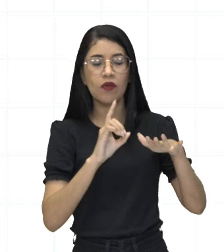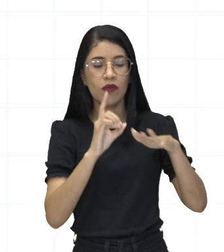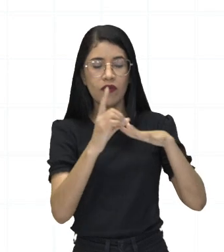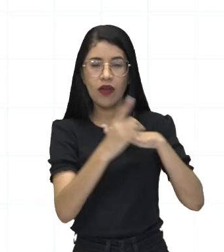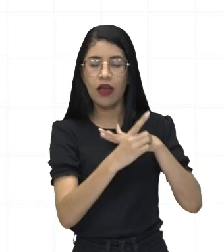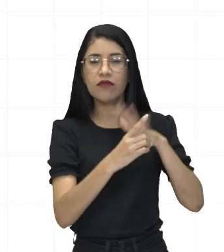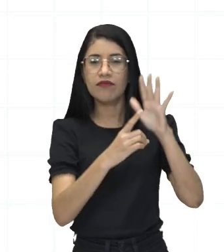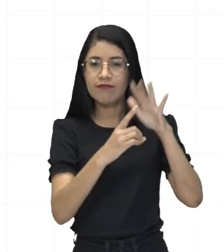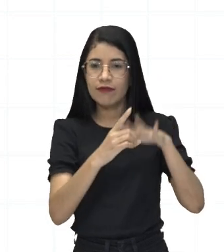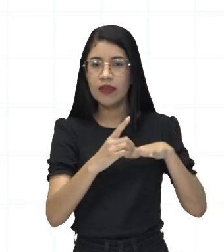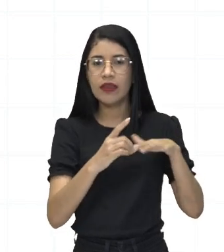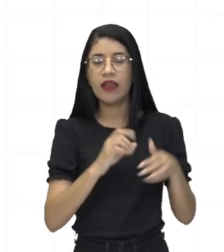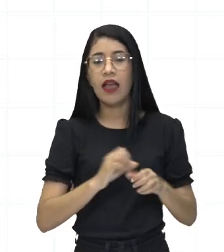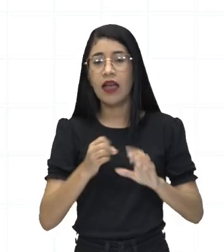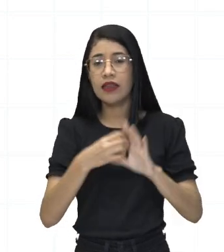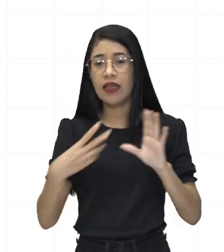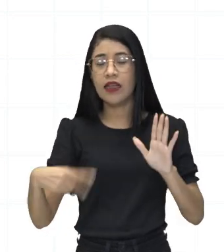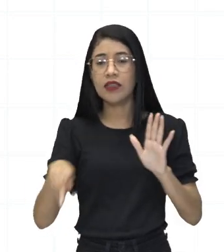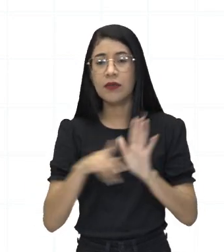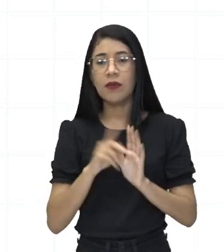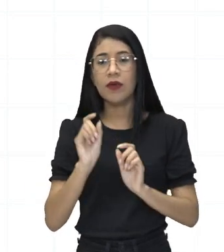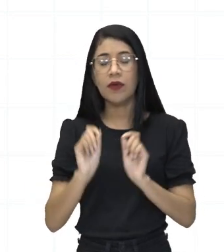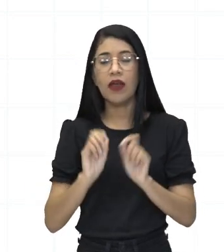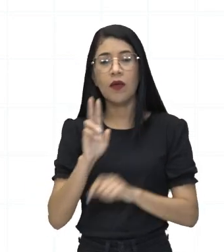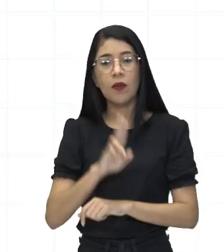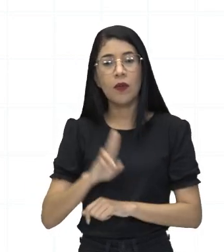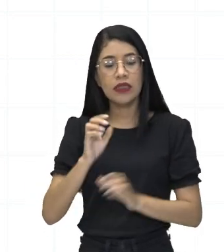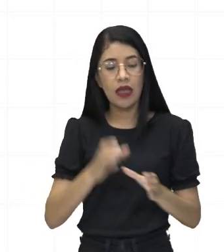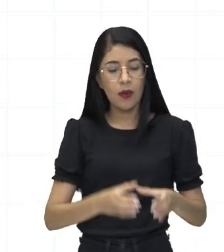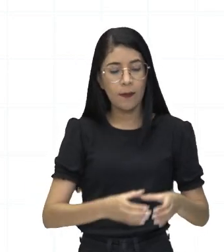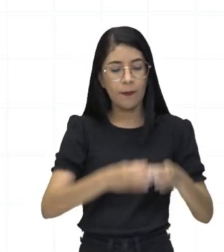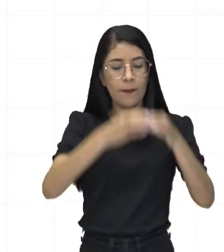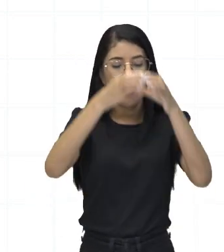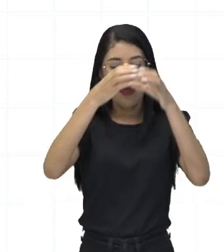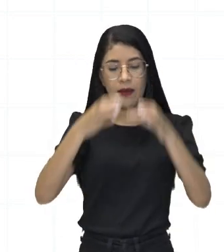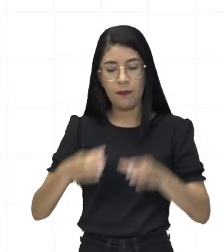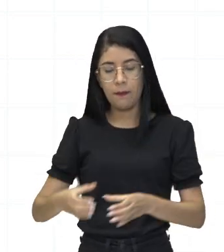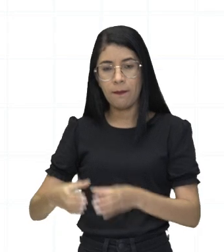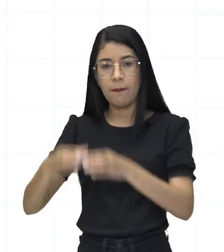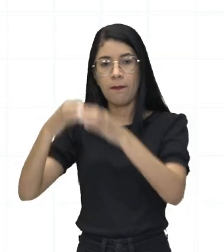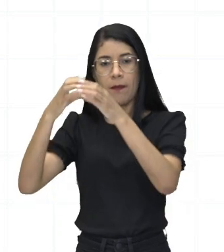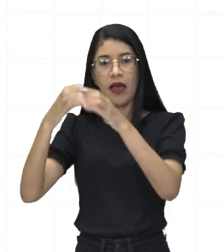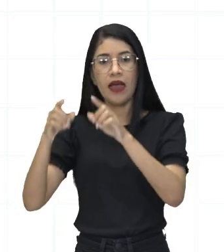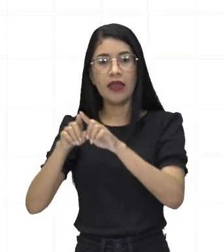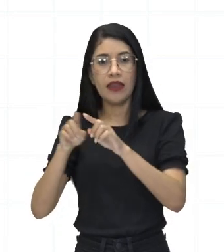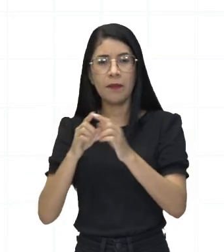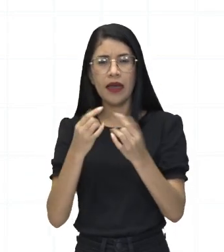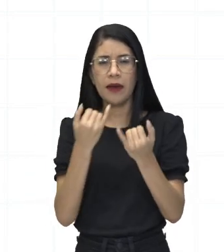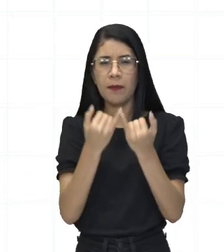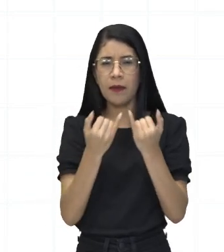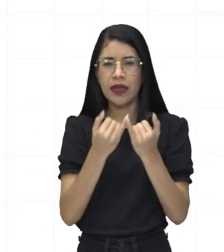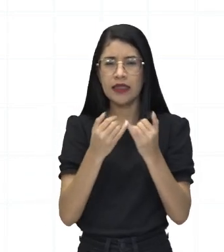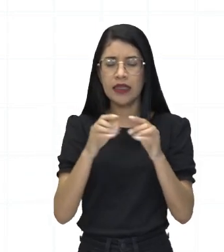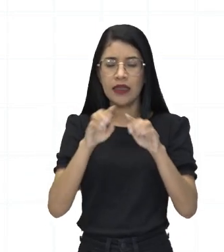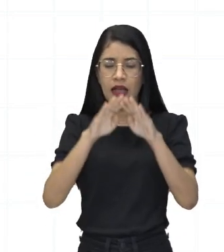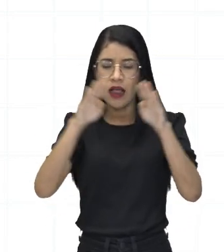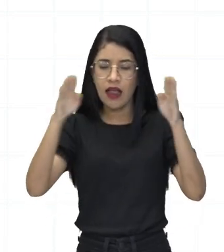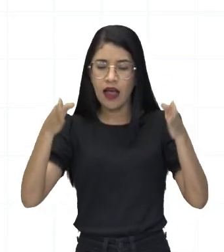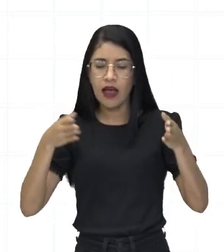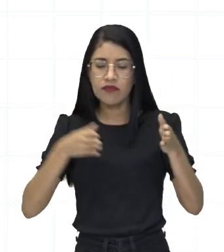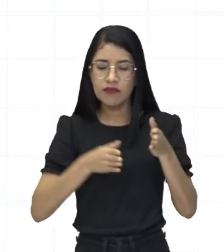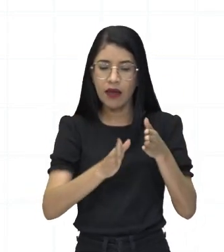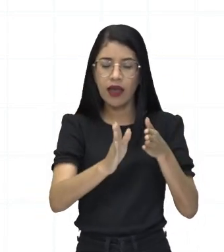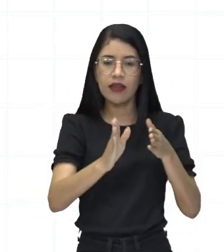suas características é a utilização das colunas e a simetria entre a entrada e o fundo